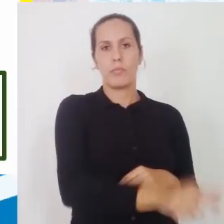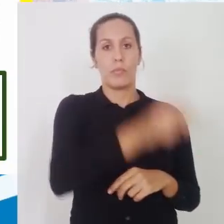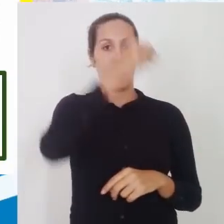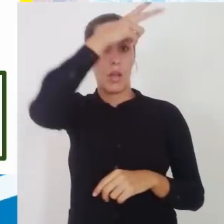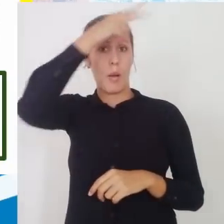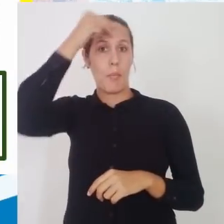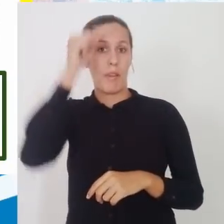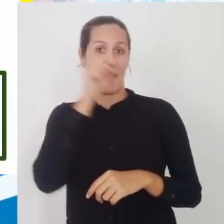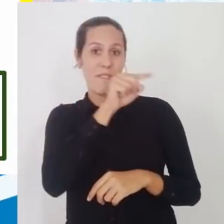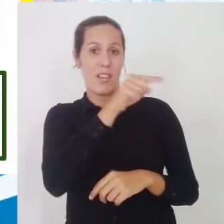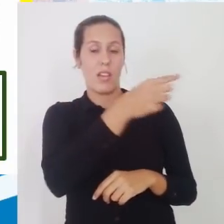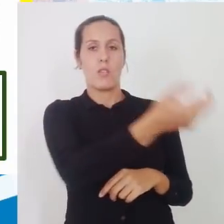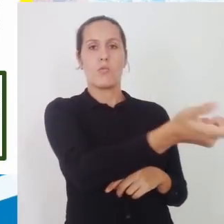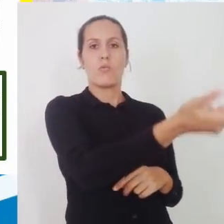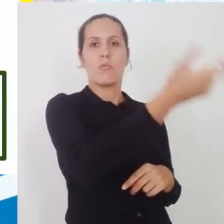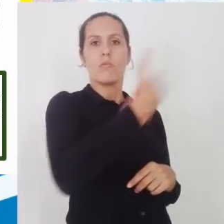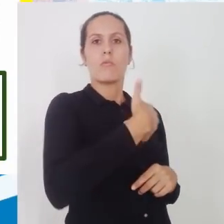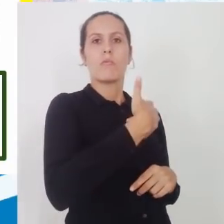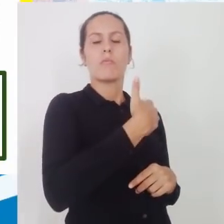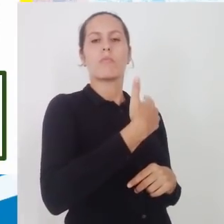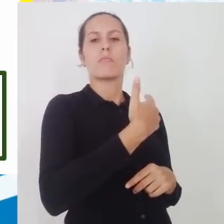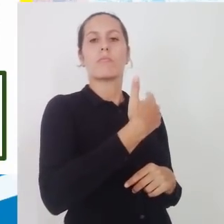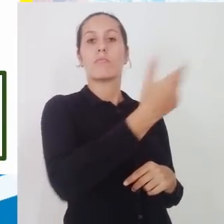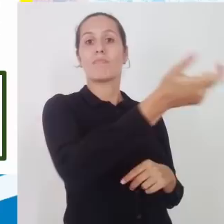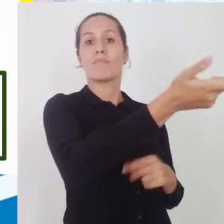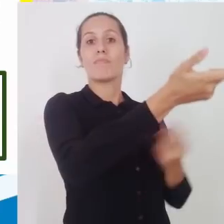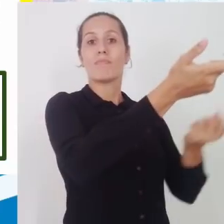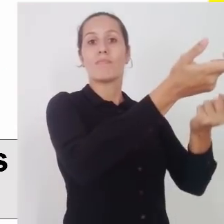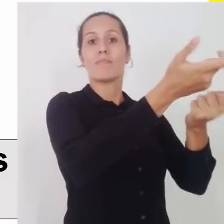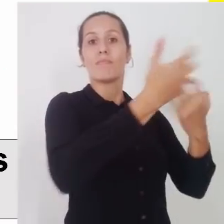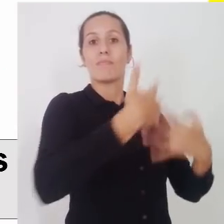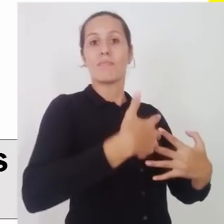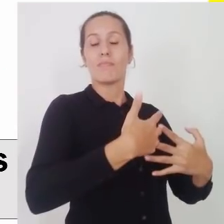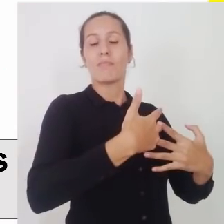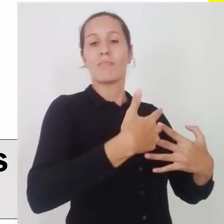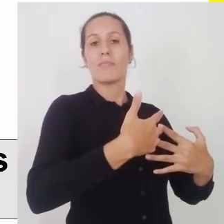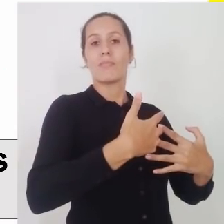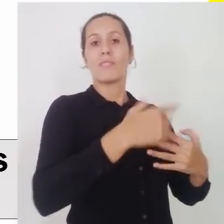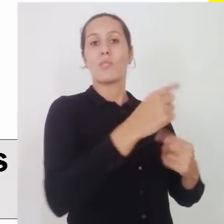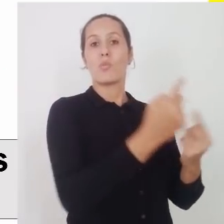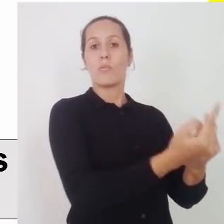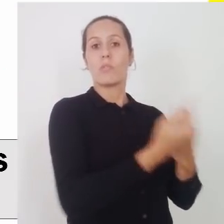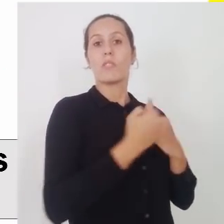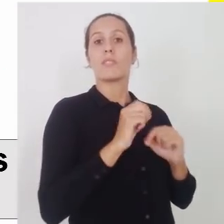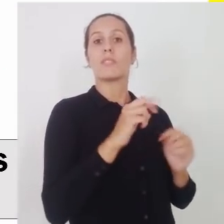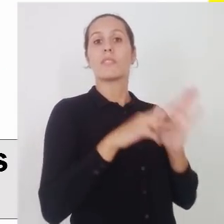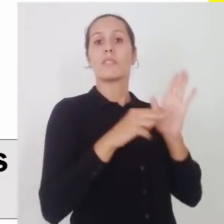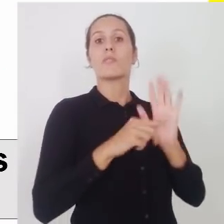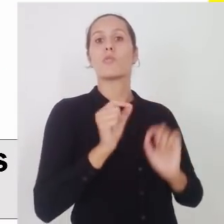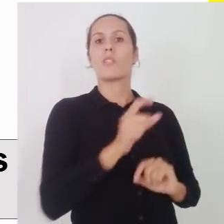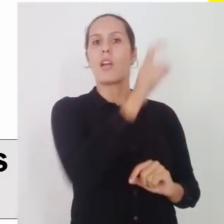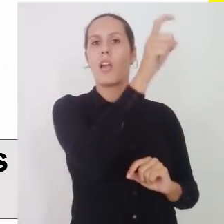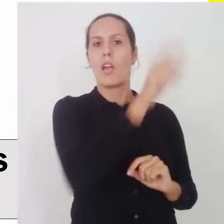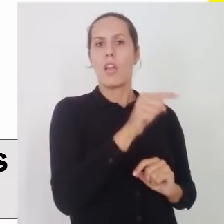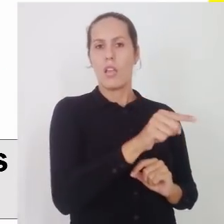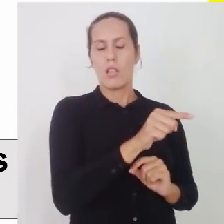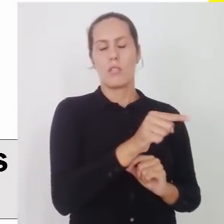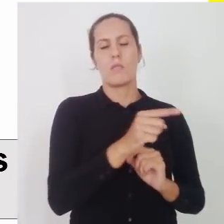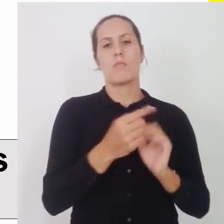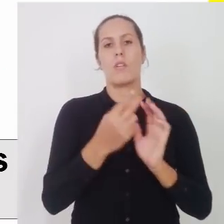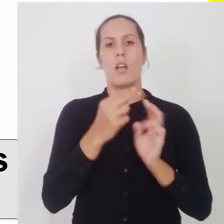com que chegue ao leitor de forma clara e concisa. Então, para as notícias, eu criei